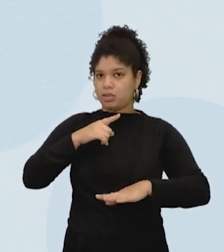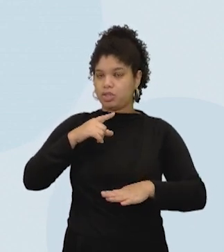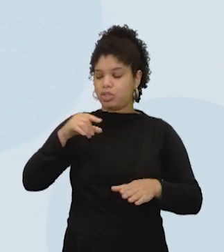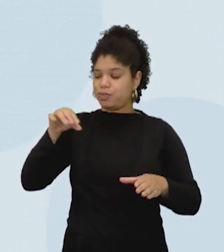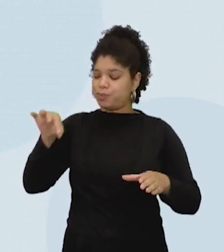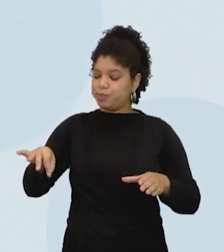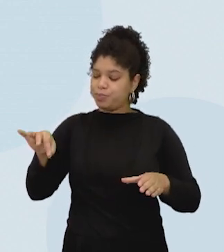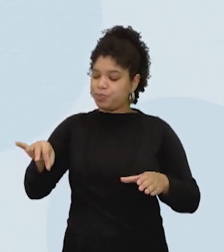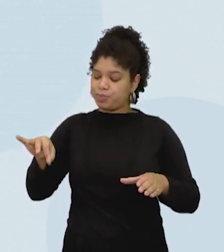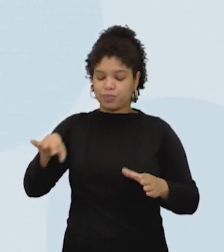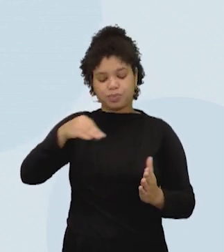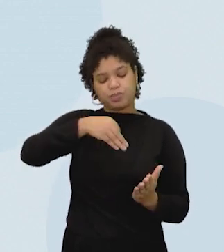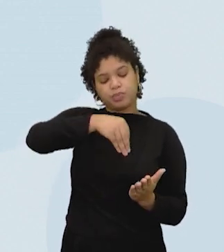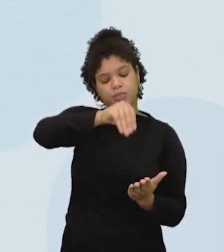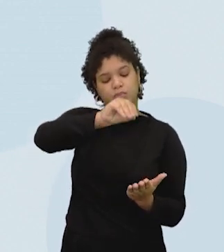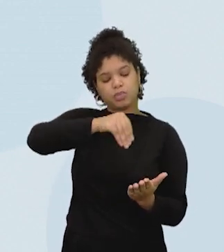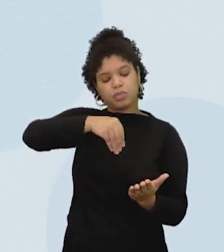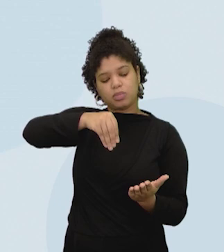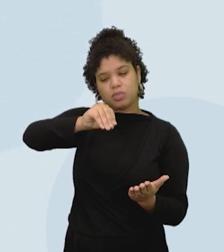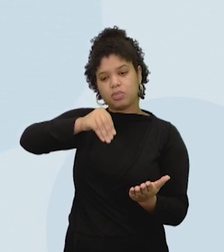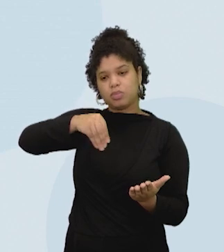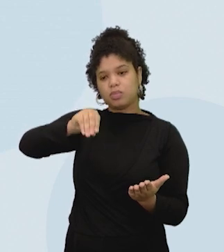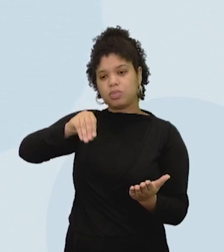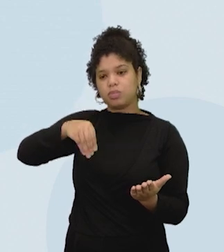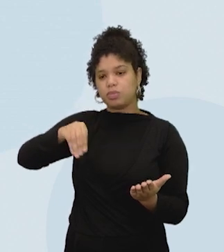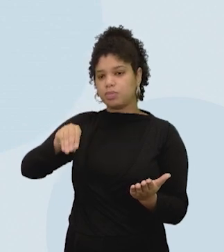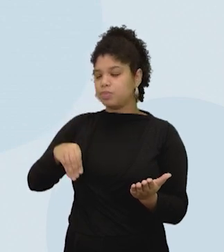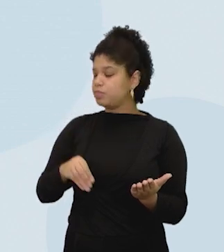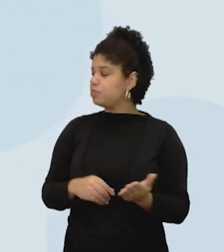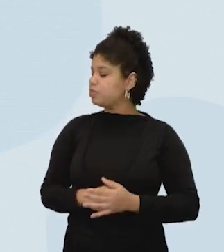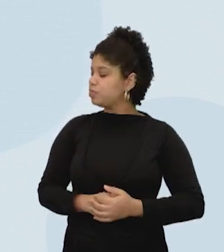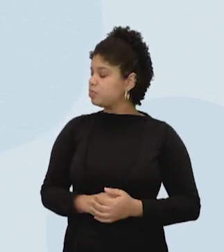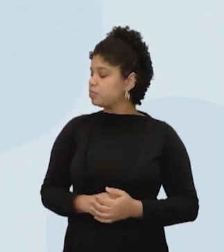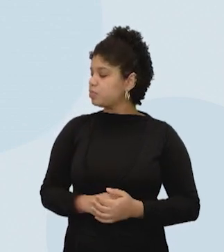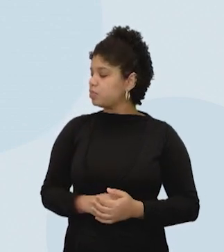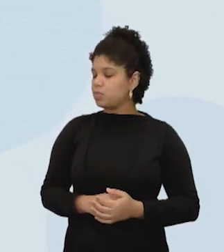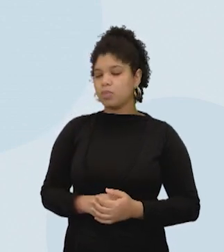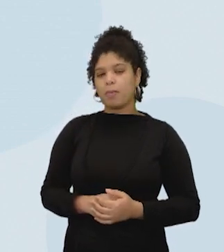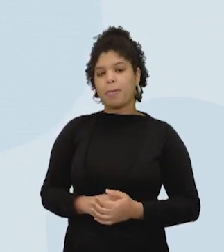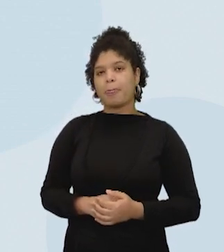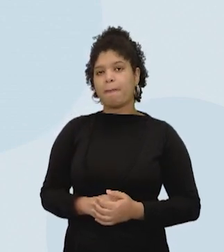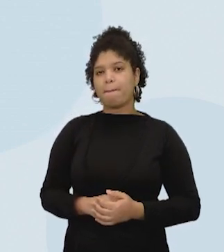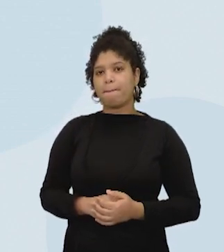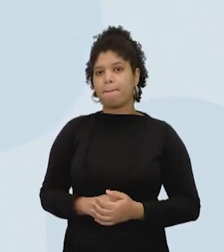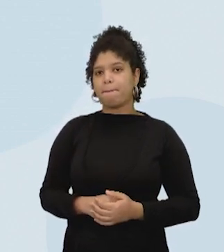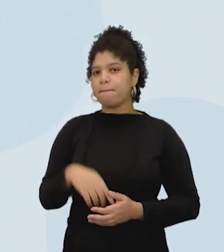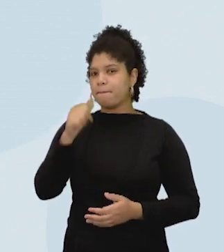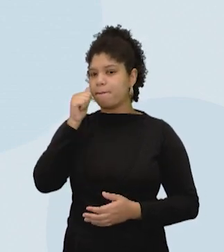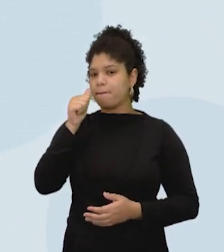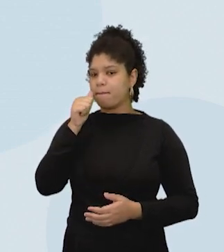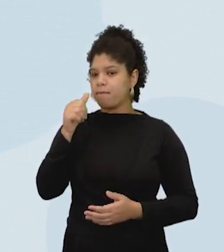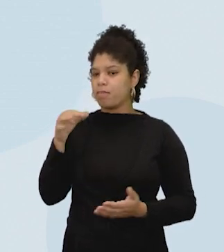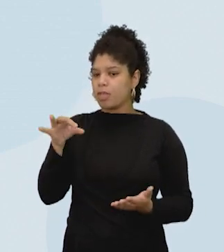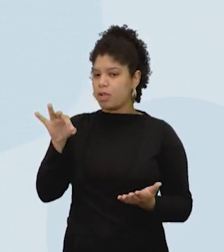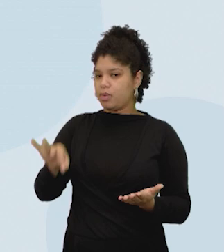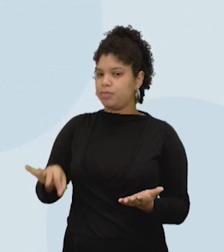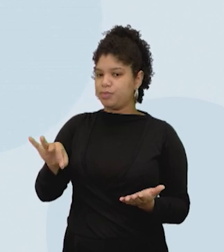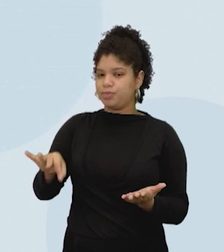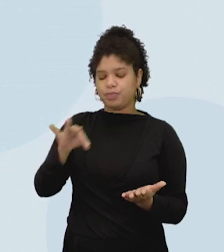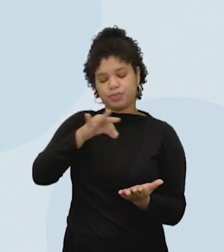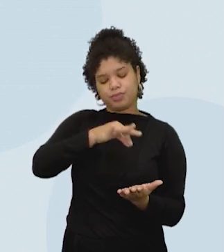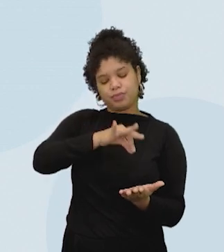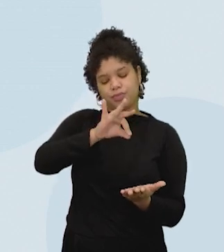papel. Acredito eu que é aquarela. Parece aquarela. E ela tá segurando um pincel, pintando umas